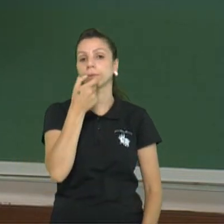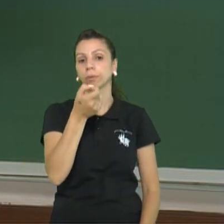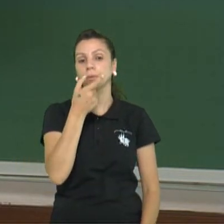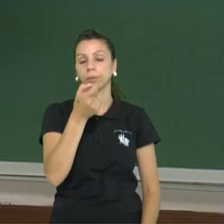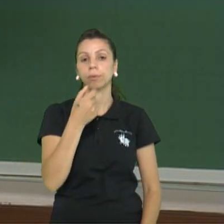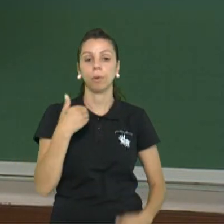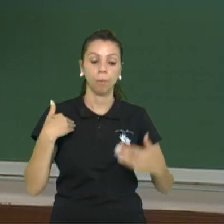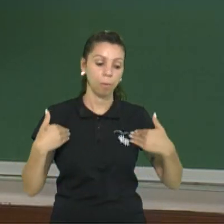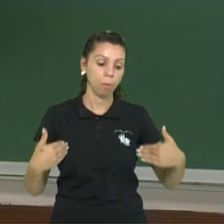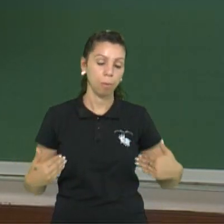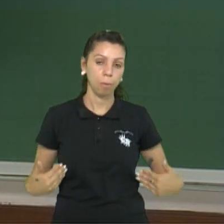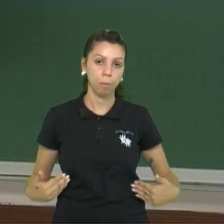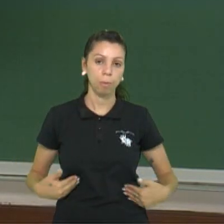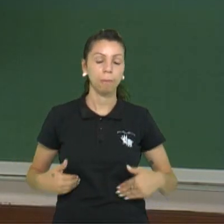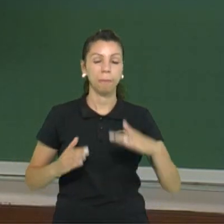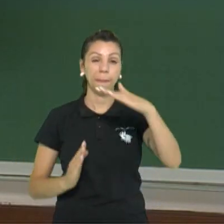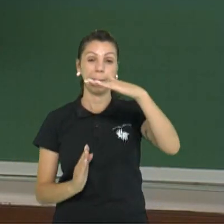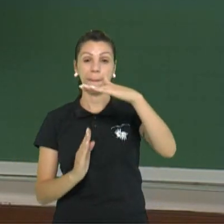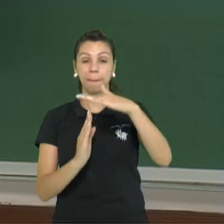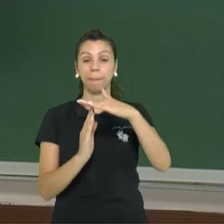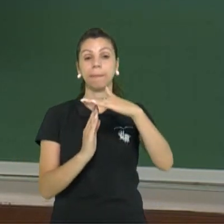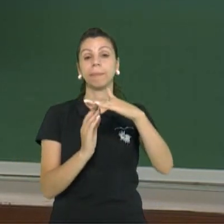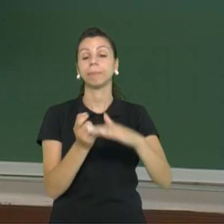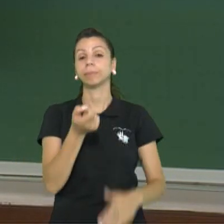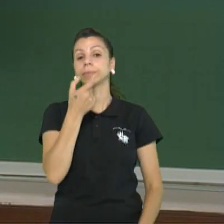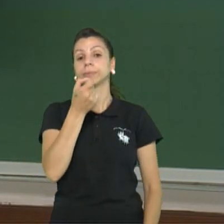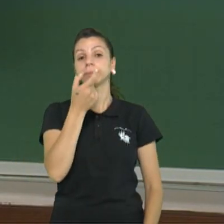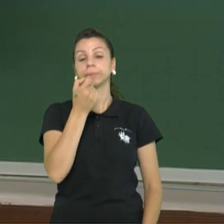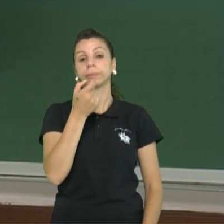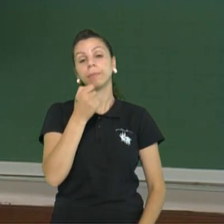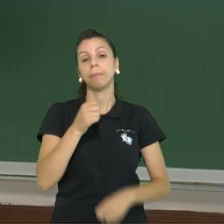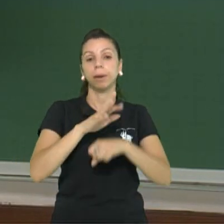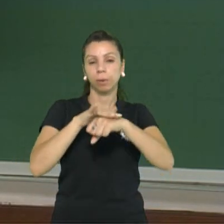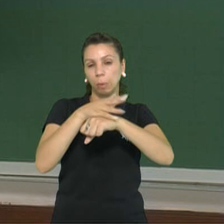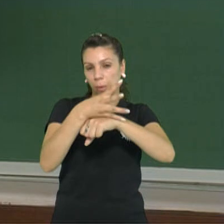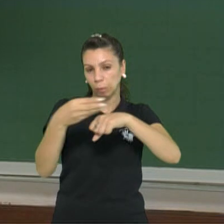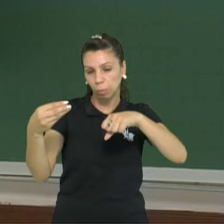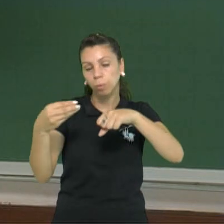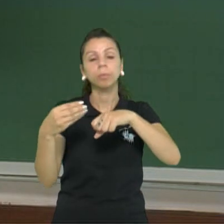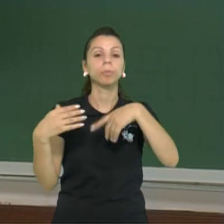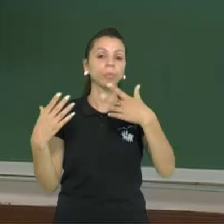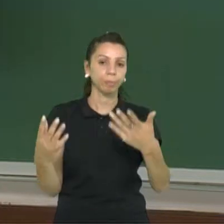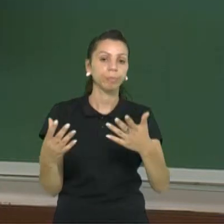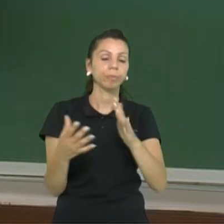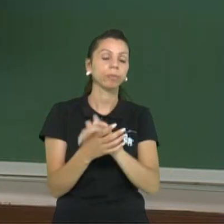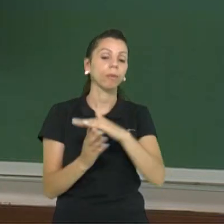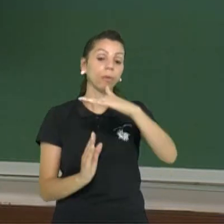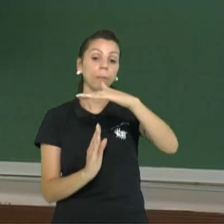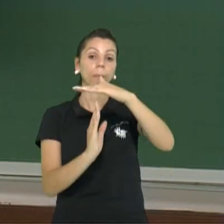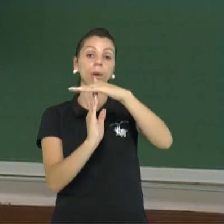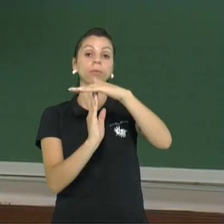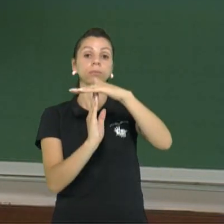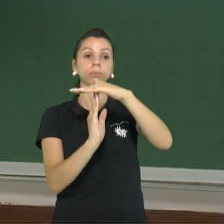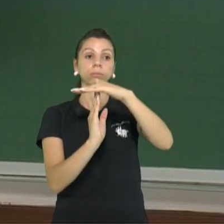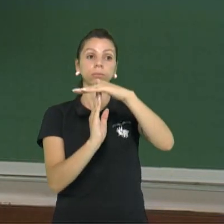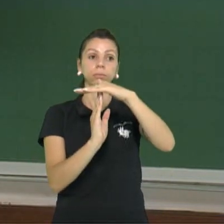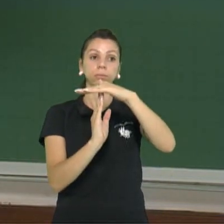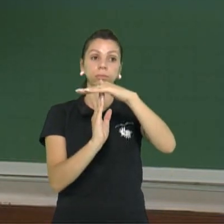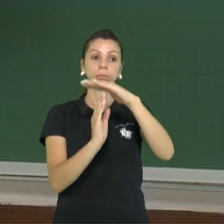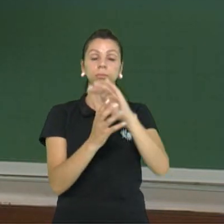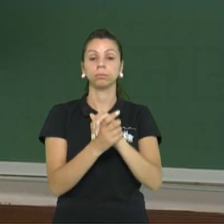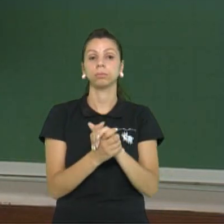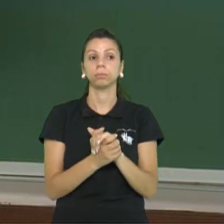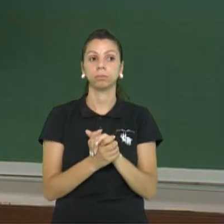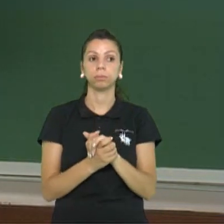teu corpo vai ter a concentração máxima desse medicamento aí, desse antibiótico, tá certo? Então, para atingir o